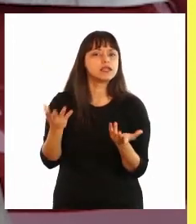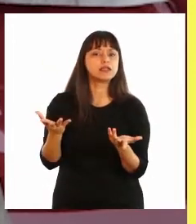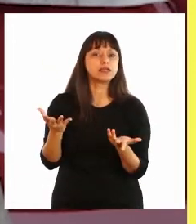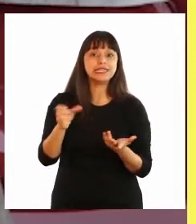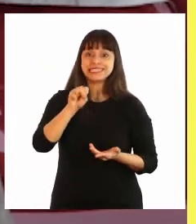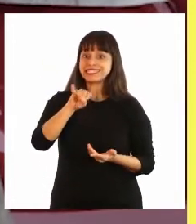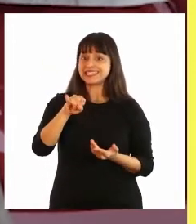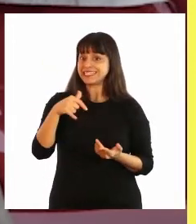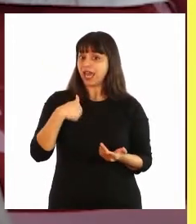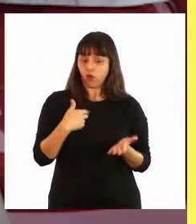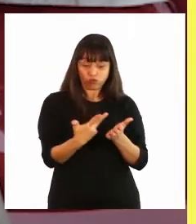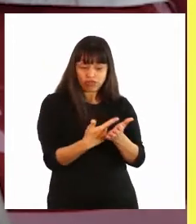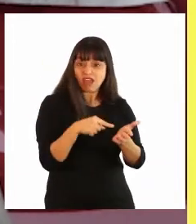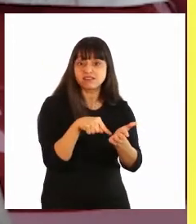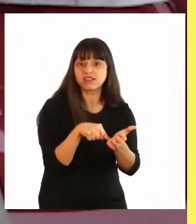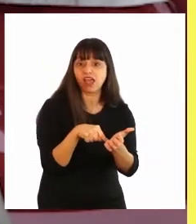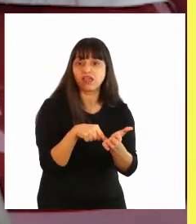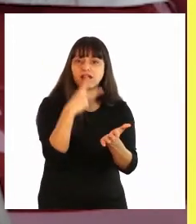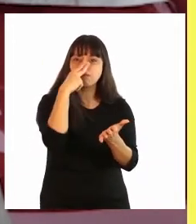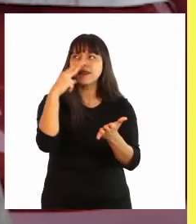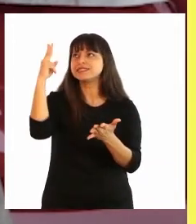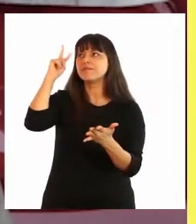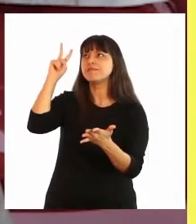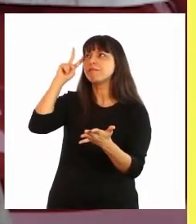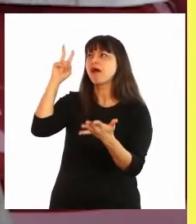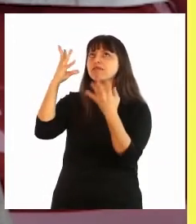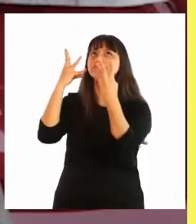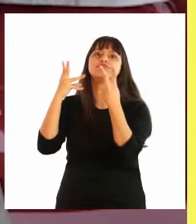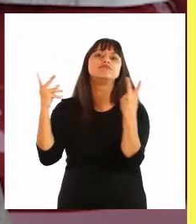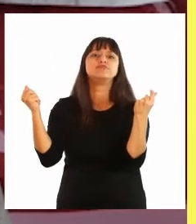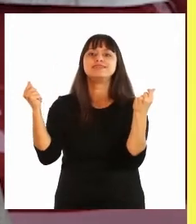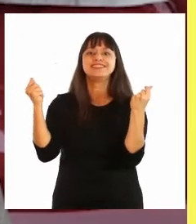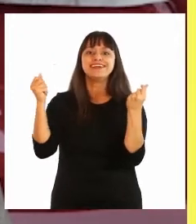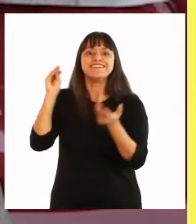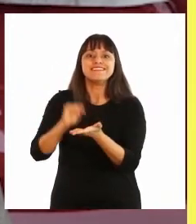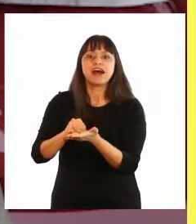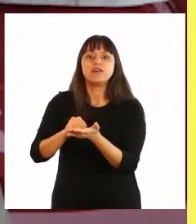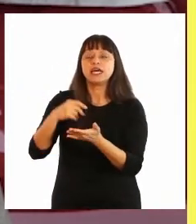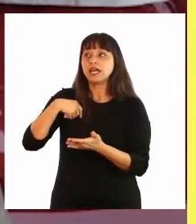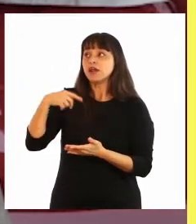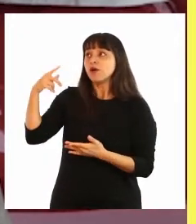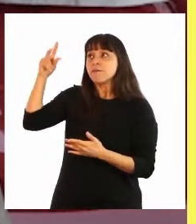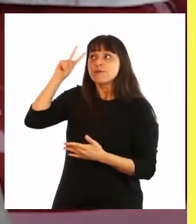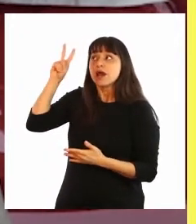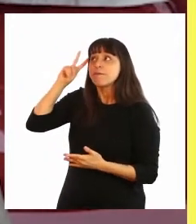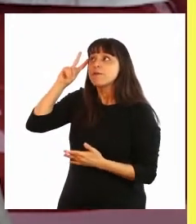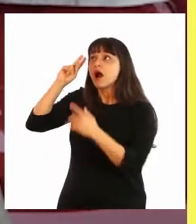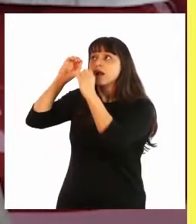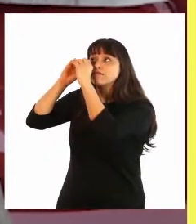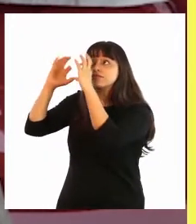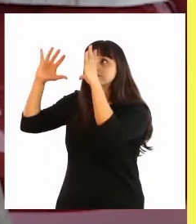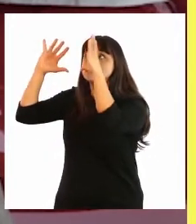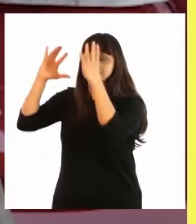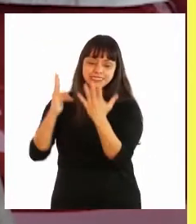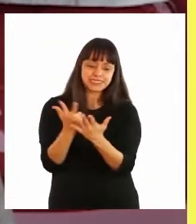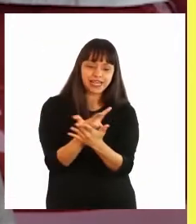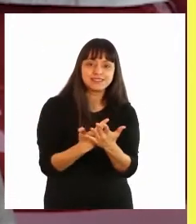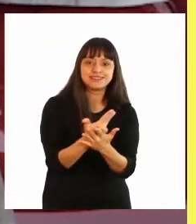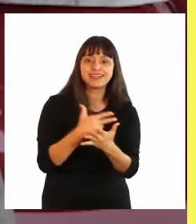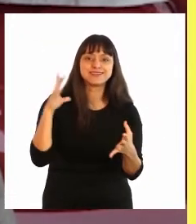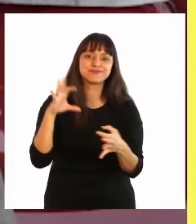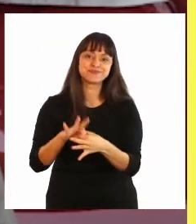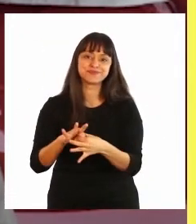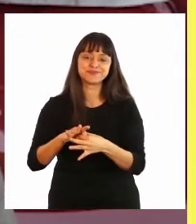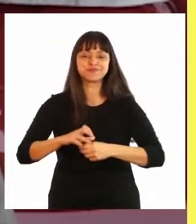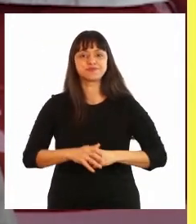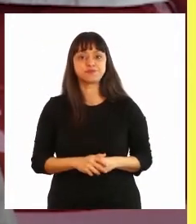desenho, a minha memória, ela também não é trabalhada. Eu tento alinhar esses dois campos, né?